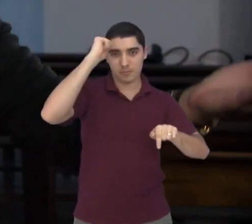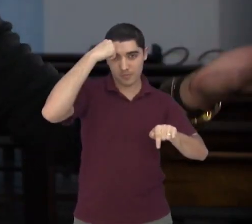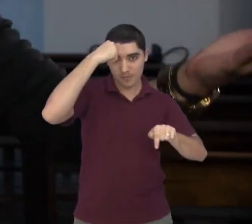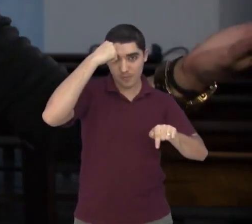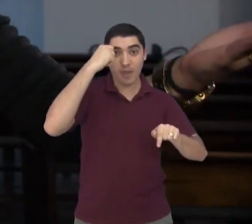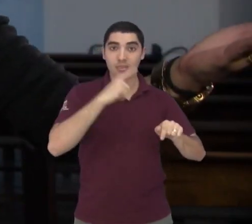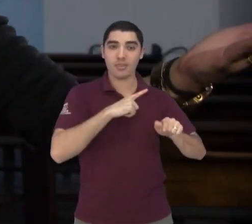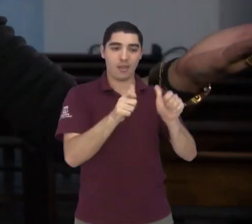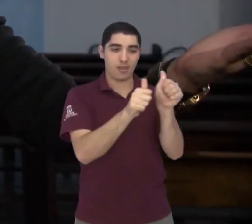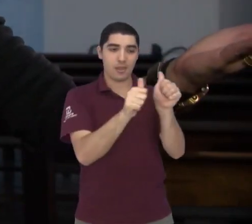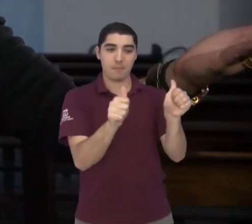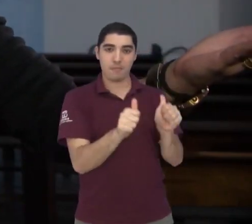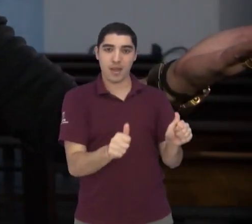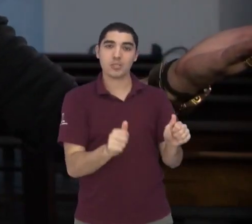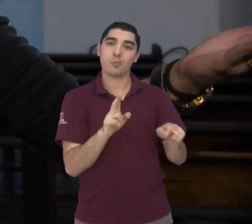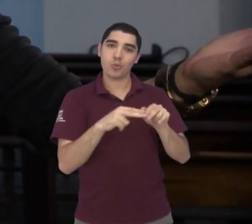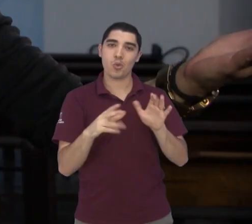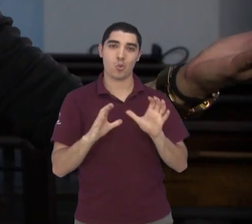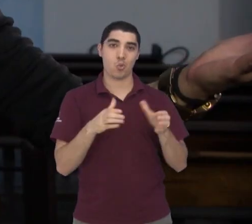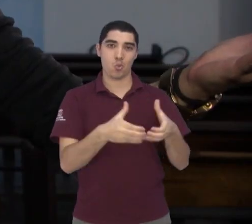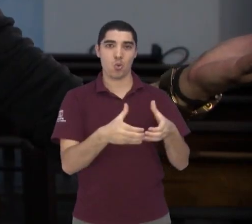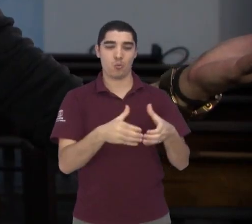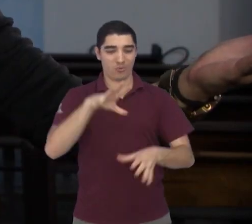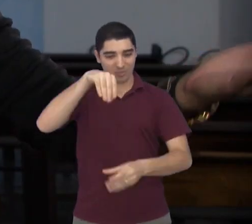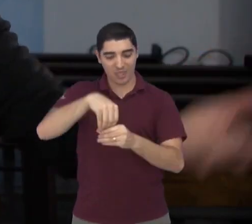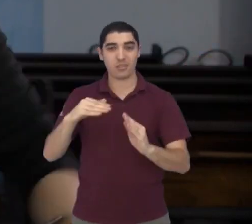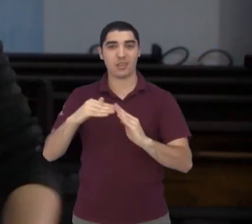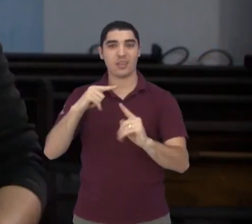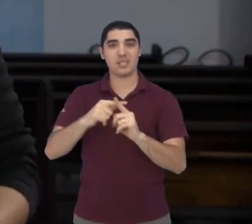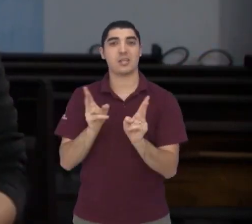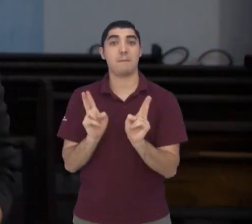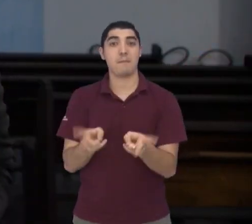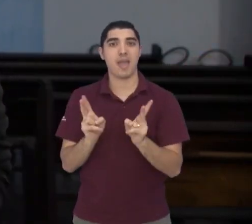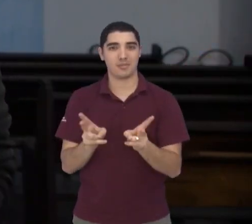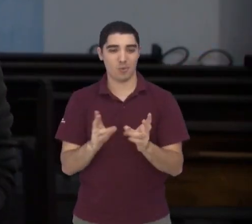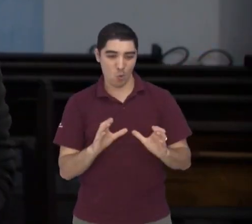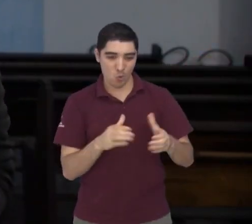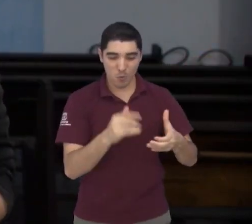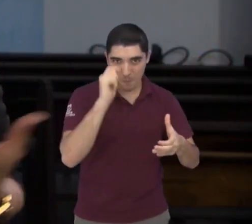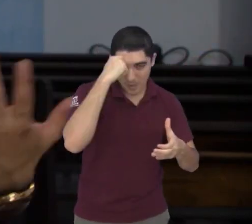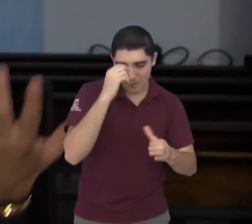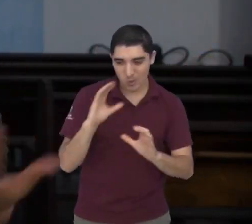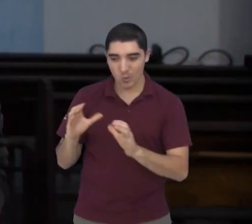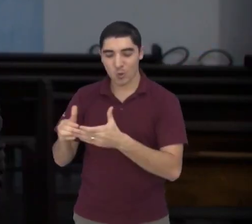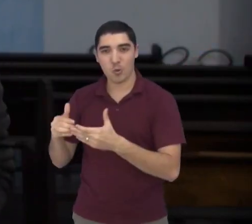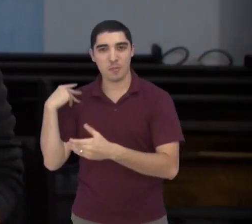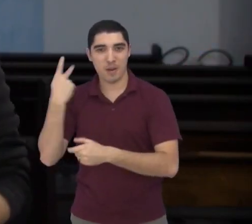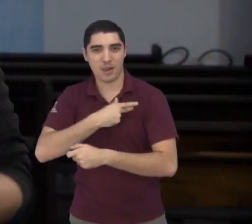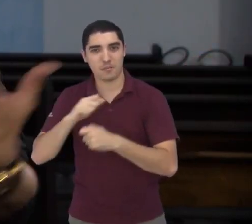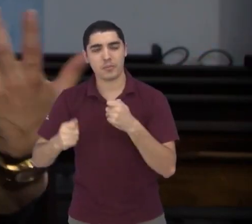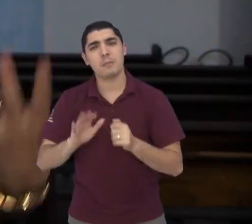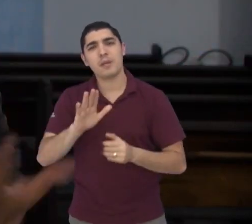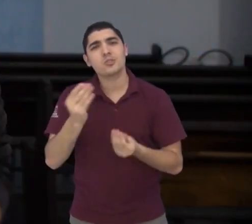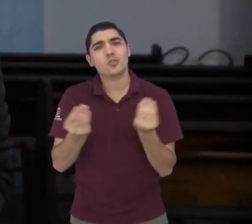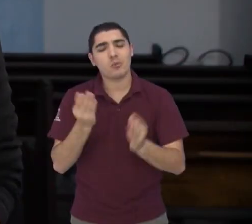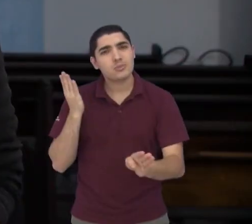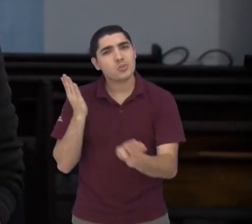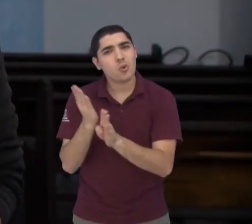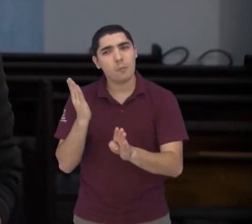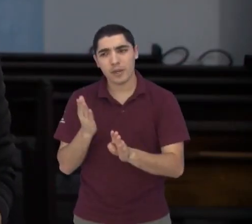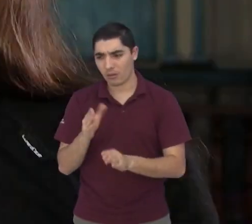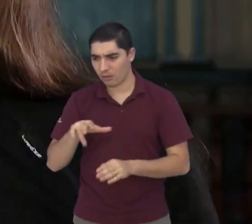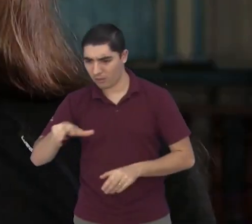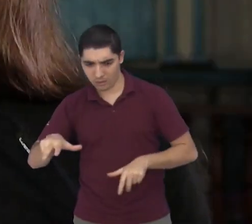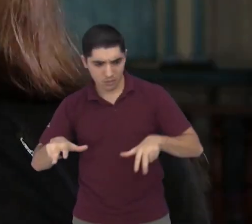que é a ala dos irmãos de São Benedito. Como é que a gente descobriu, como é que a gente chegou, como é que a gente desvendou